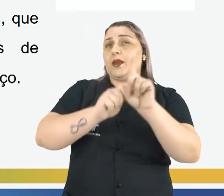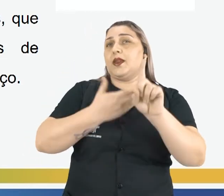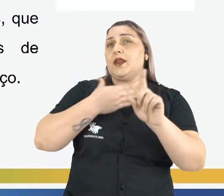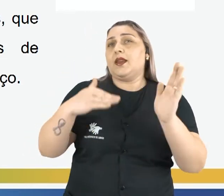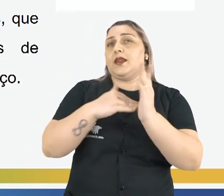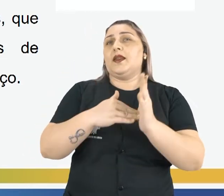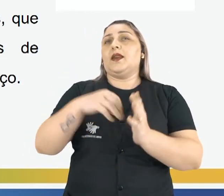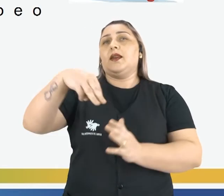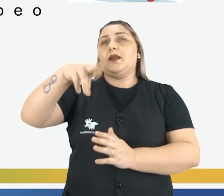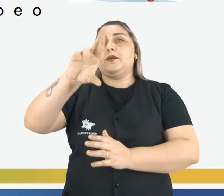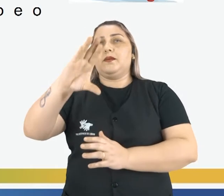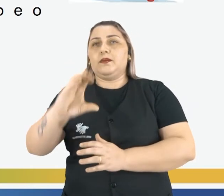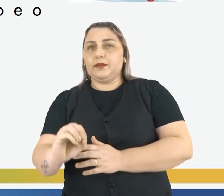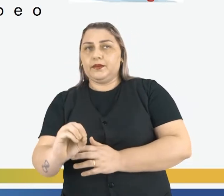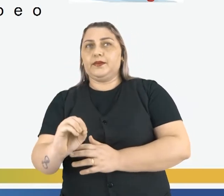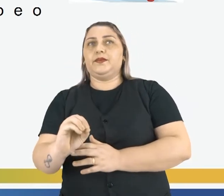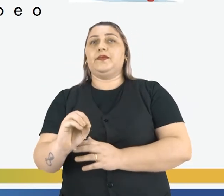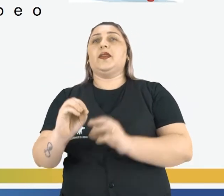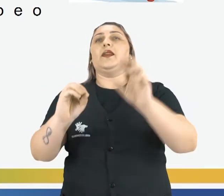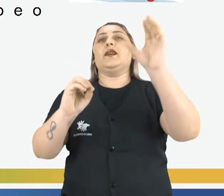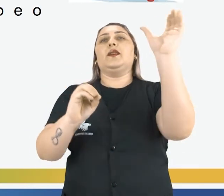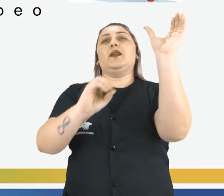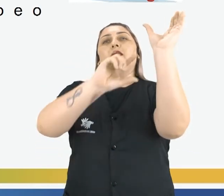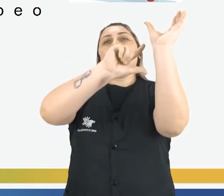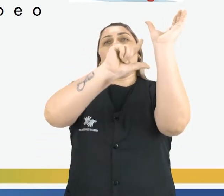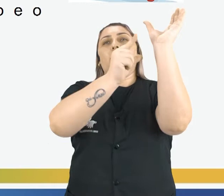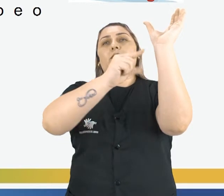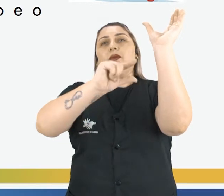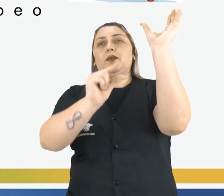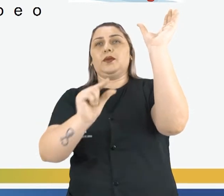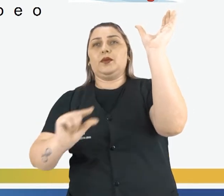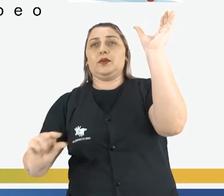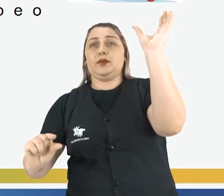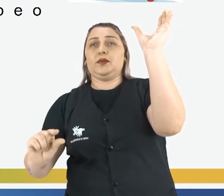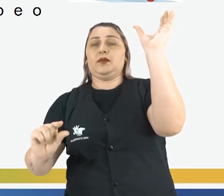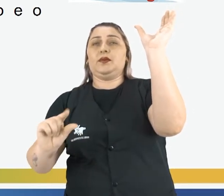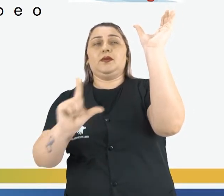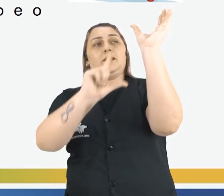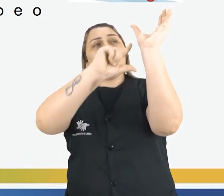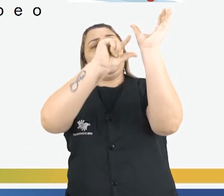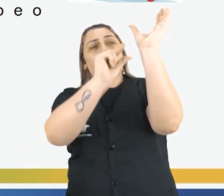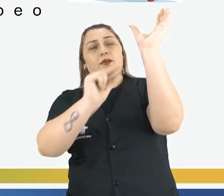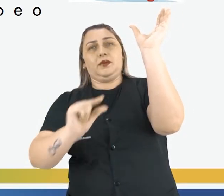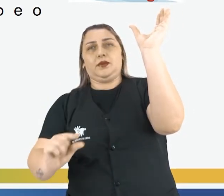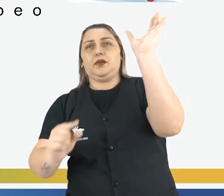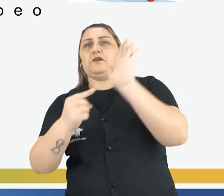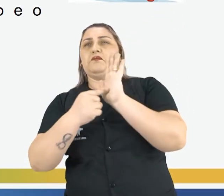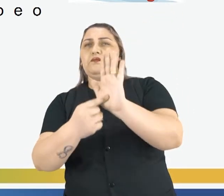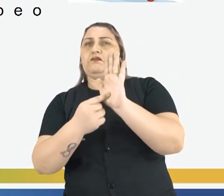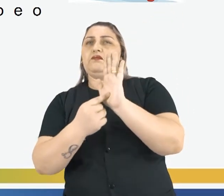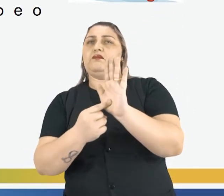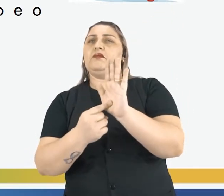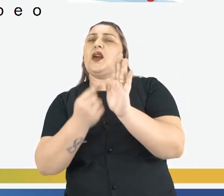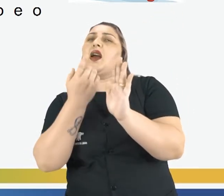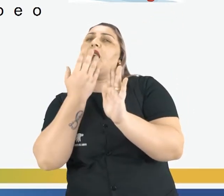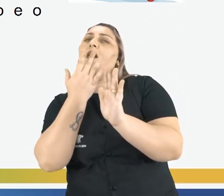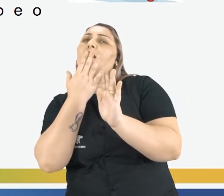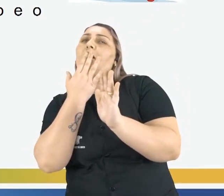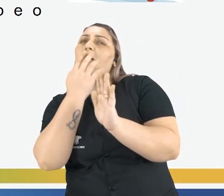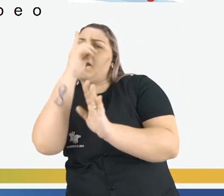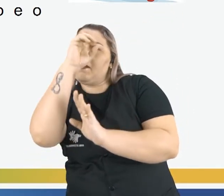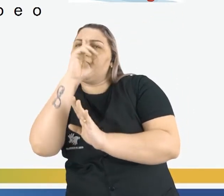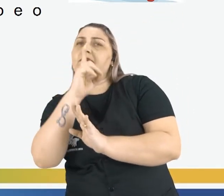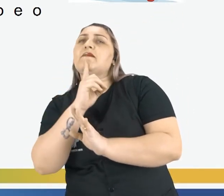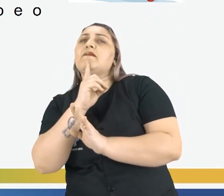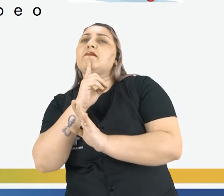março. O outono. Nessa estação, as folhas das árvores apresentam tonalidades amareladas